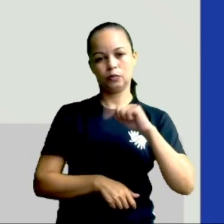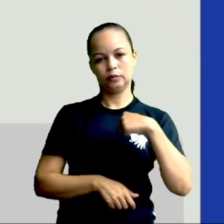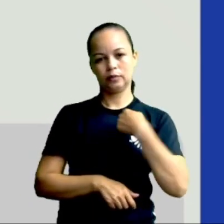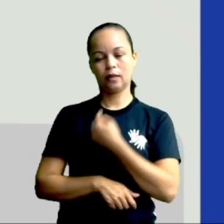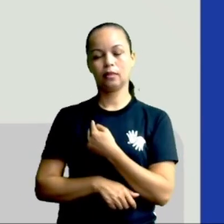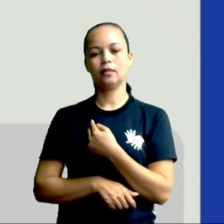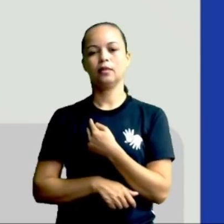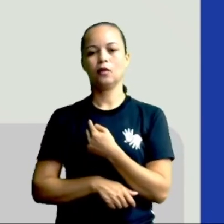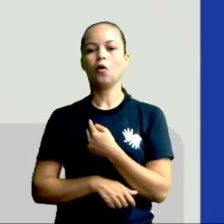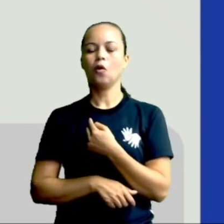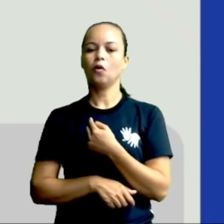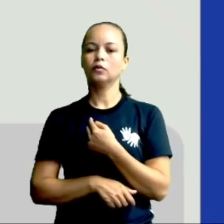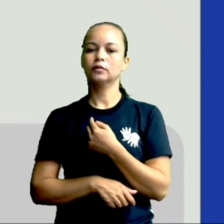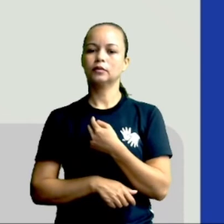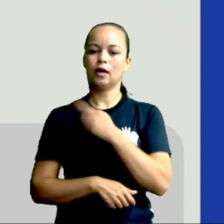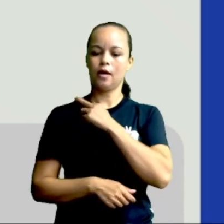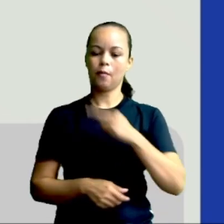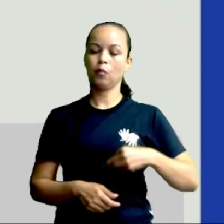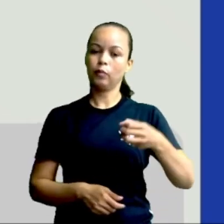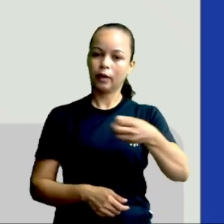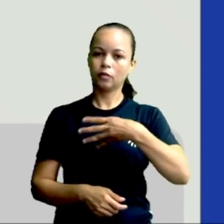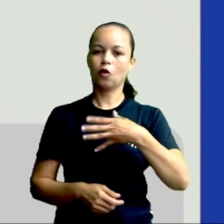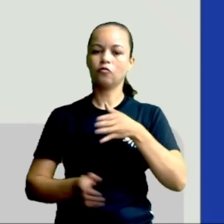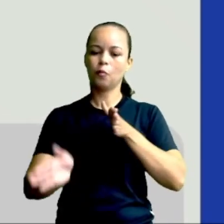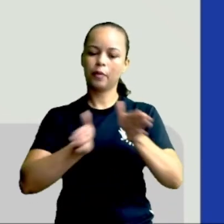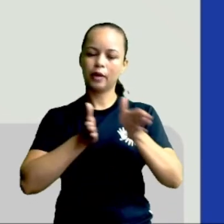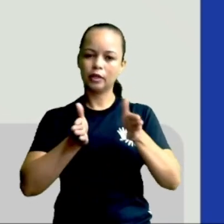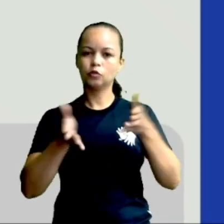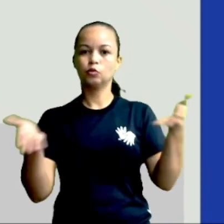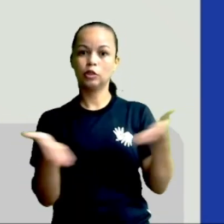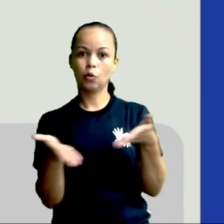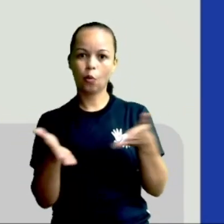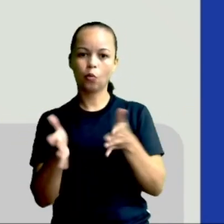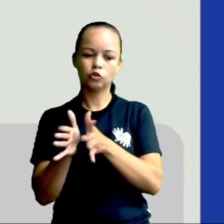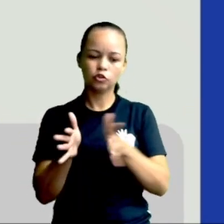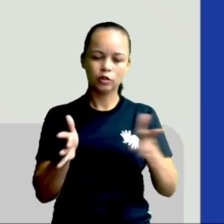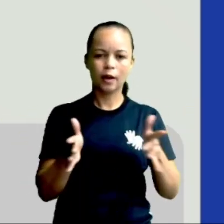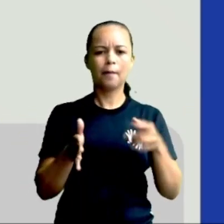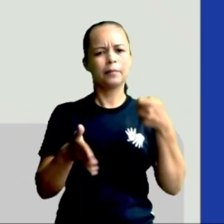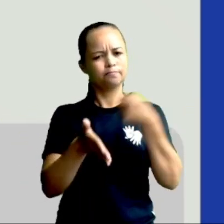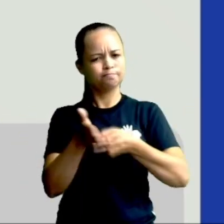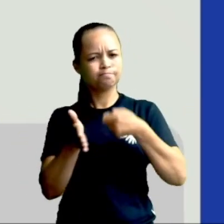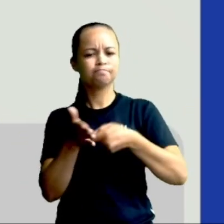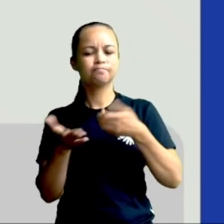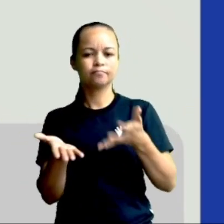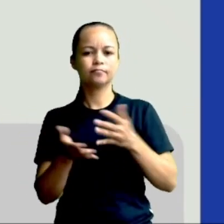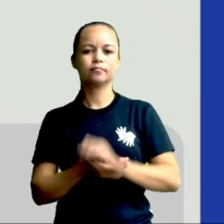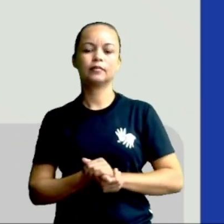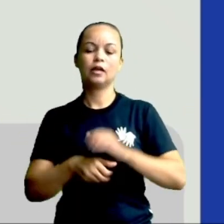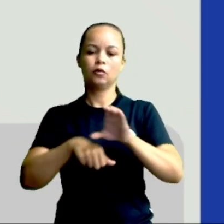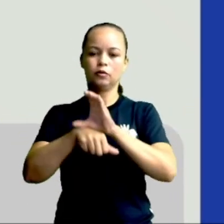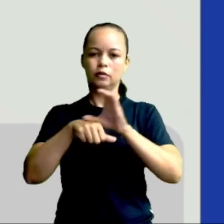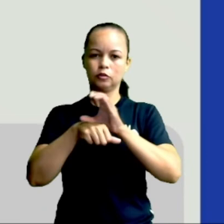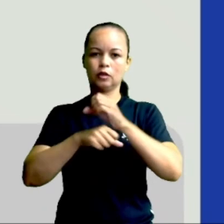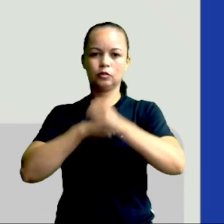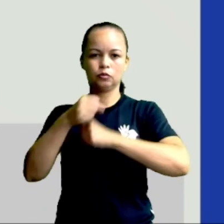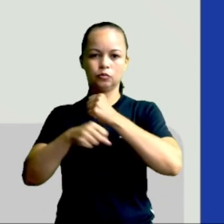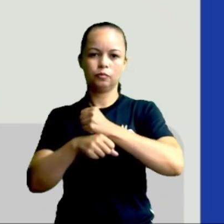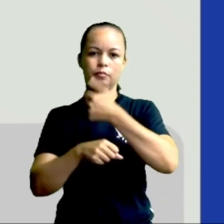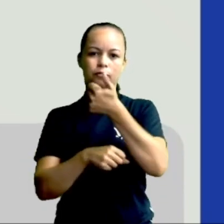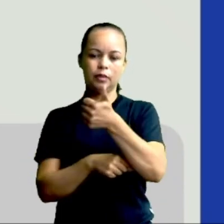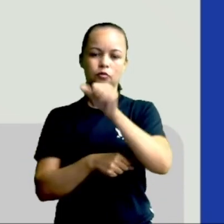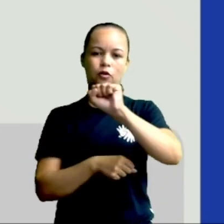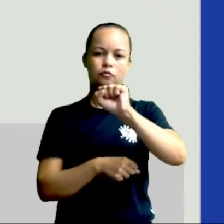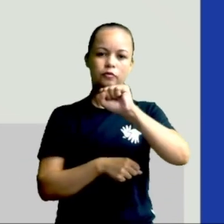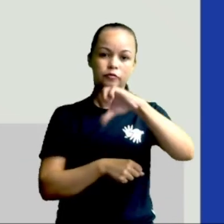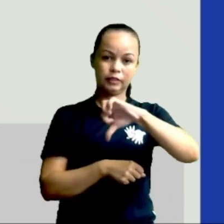nossa Nova República, do período que a gente vivencia hoje, que a gente deve defender. A Constituição de